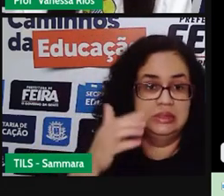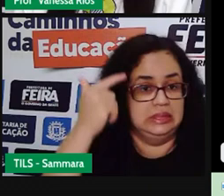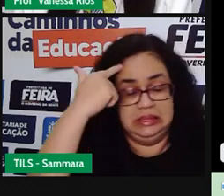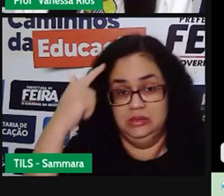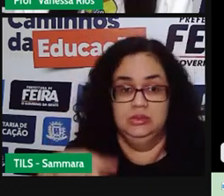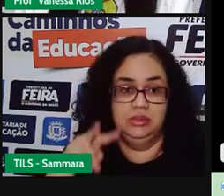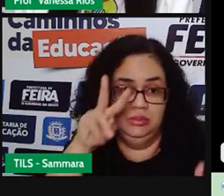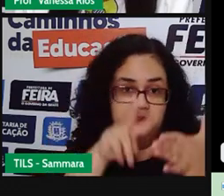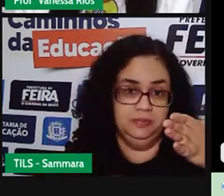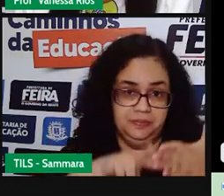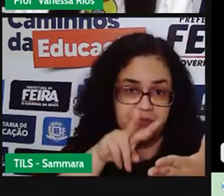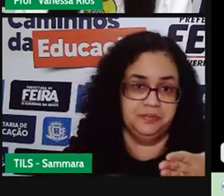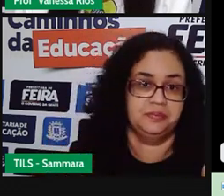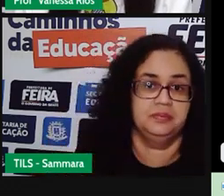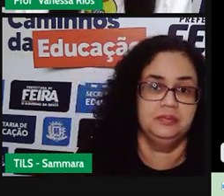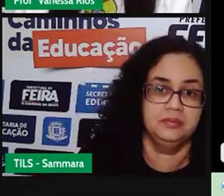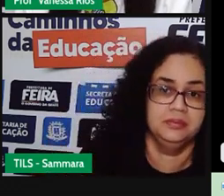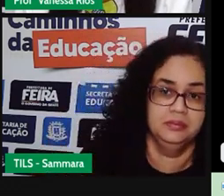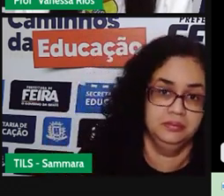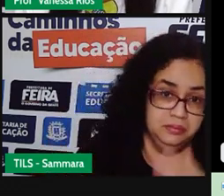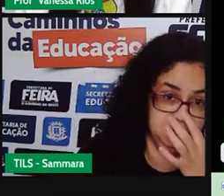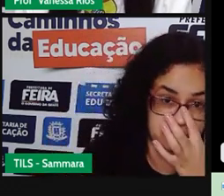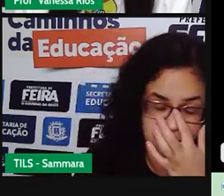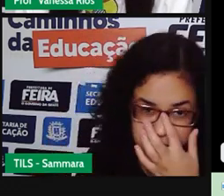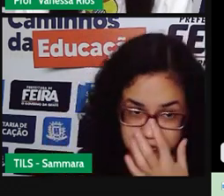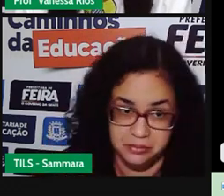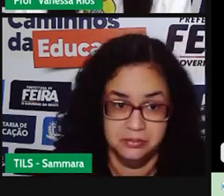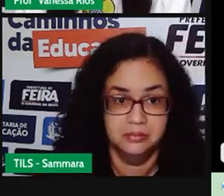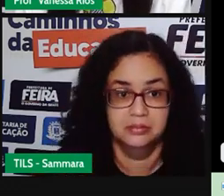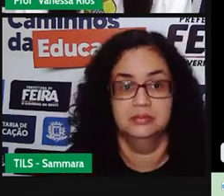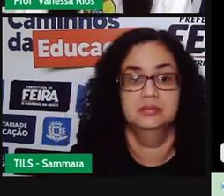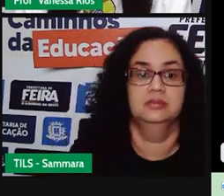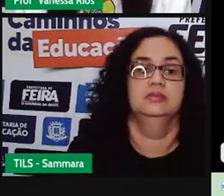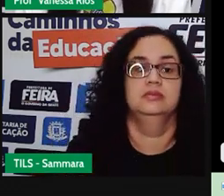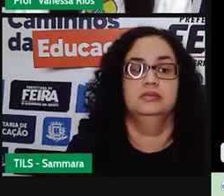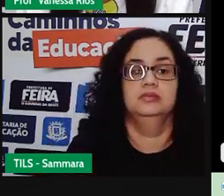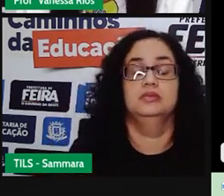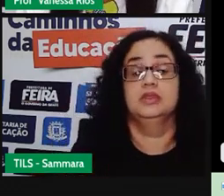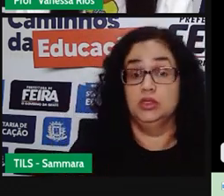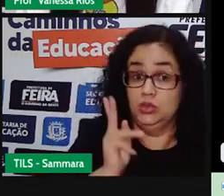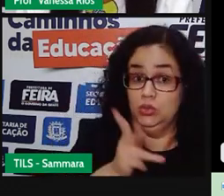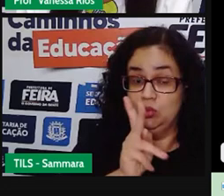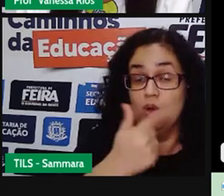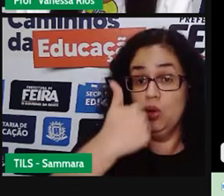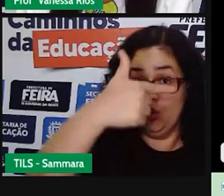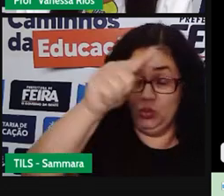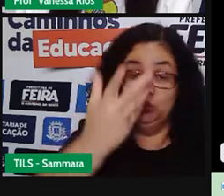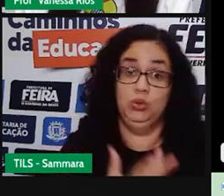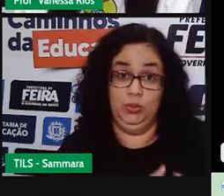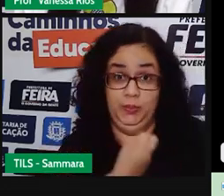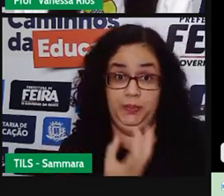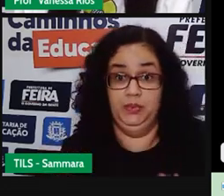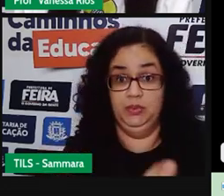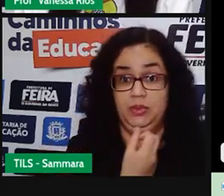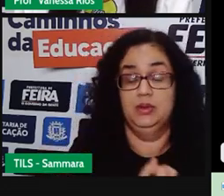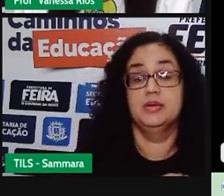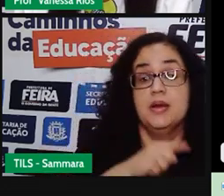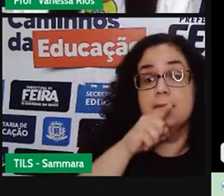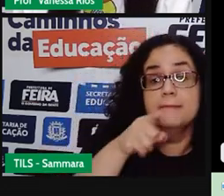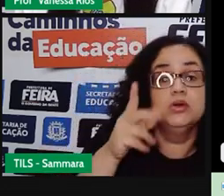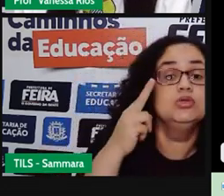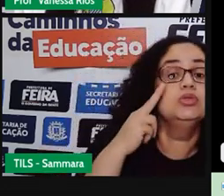Vamos lá agora para outro poema. Esse é Pontinho de Vista, que foi escrito por Pedro Bandeira. Eu